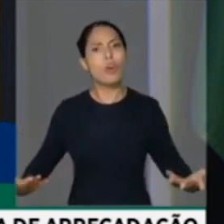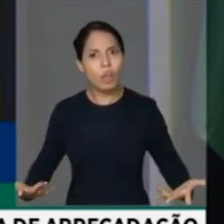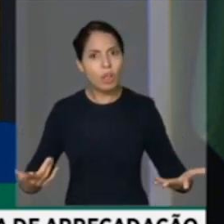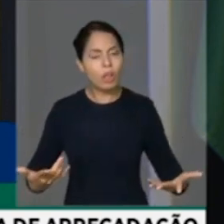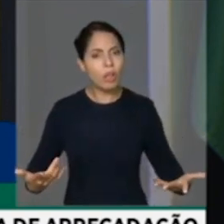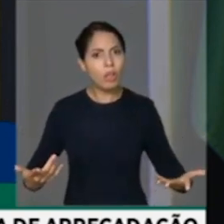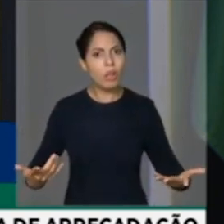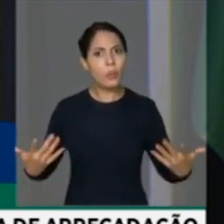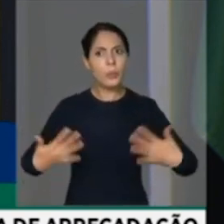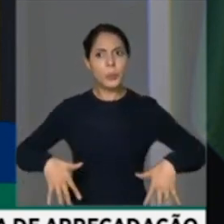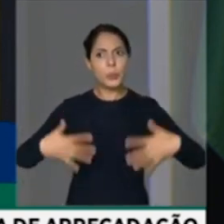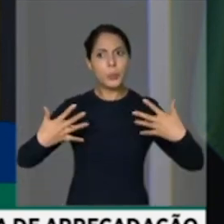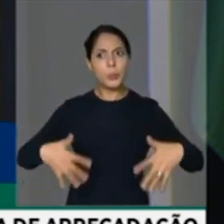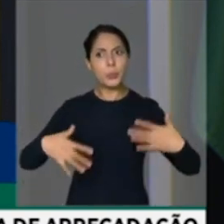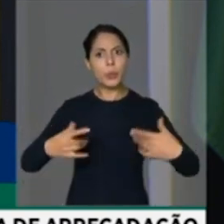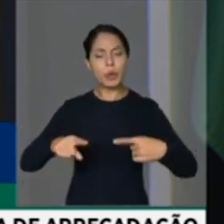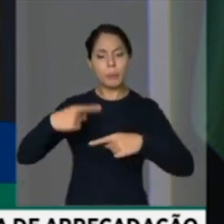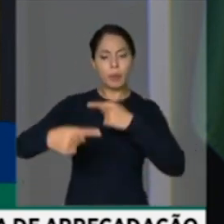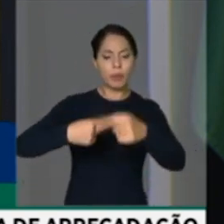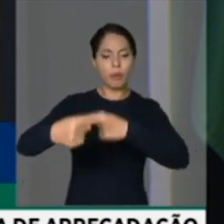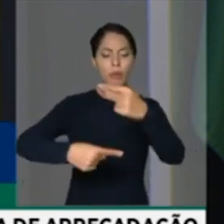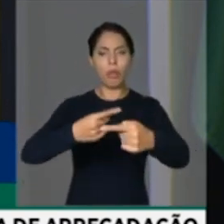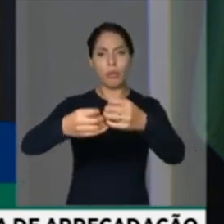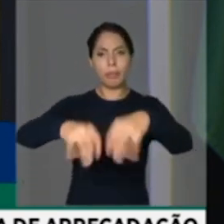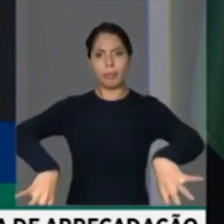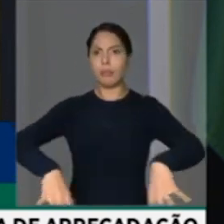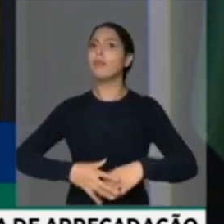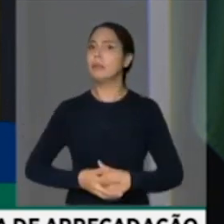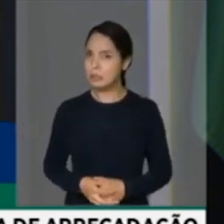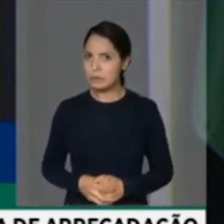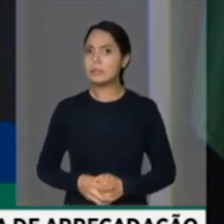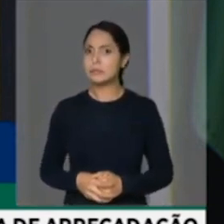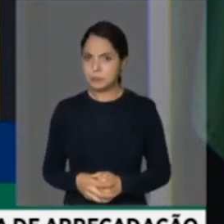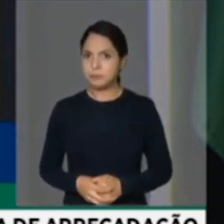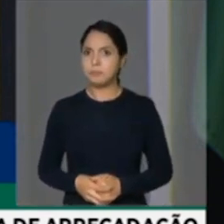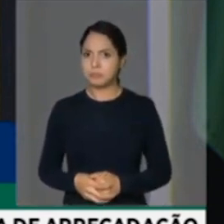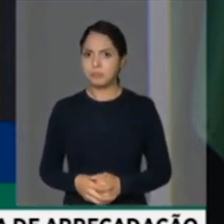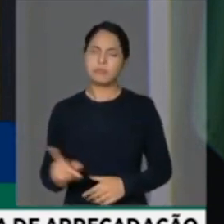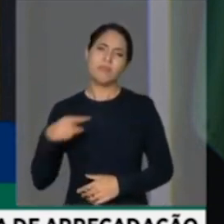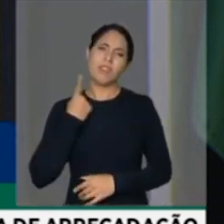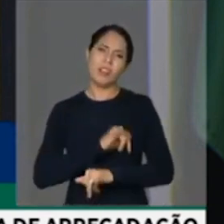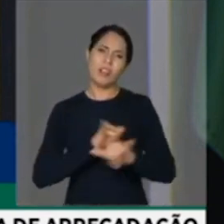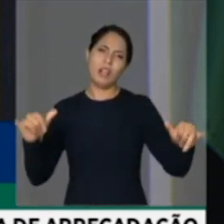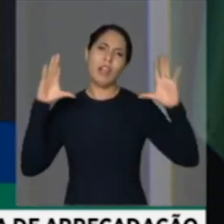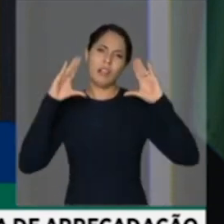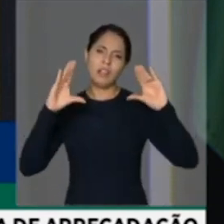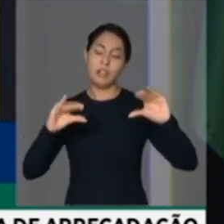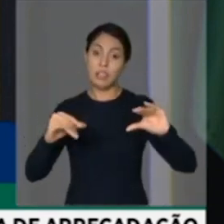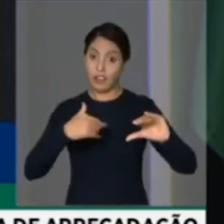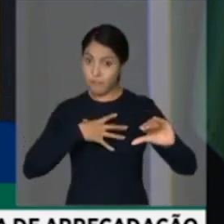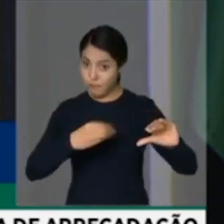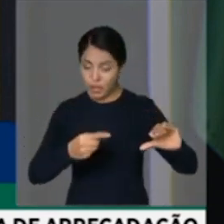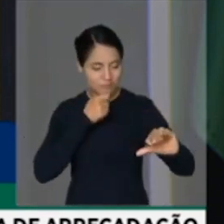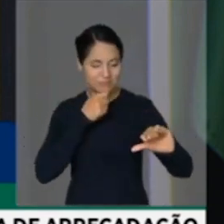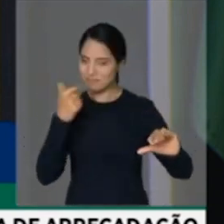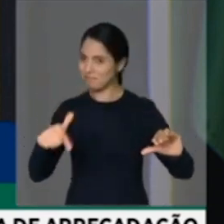recursos, significa endividar as próximas gerações. E isso eu falo aqui para todos os colegas com muita tranquilidade. Ainda não tenho filhos, não tenho